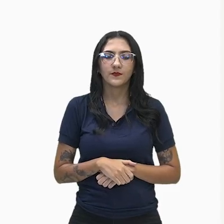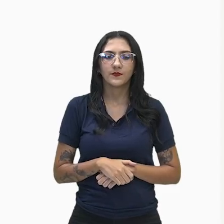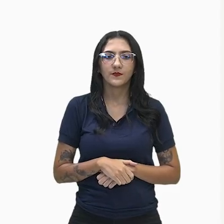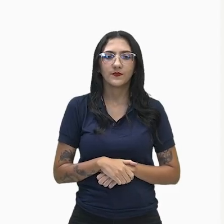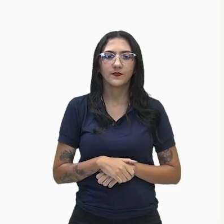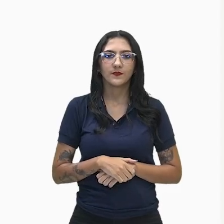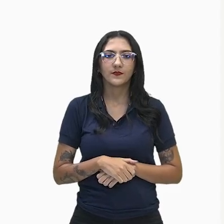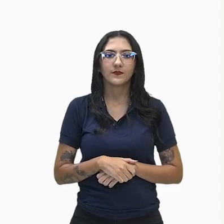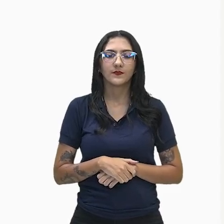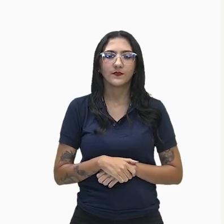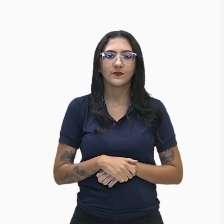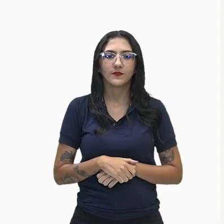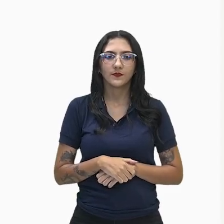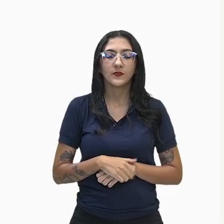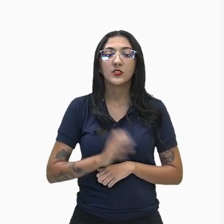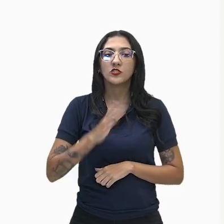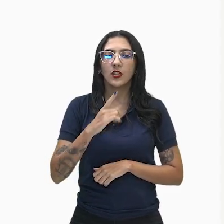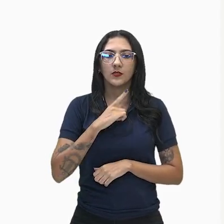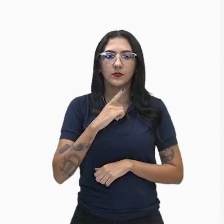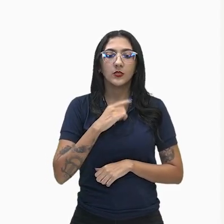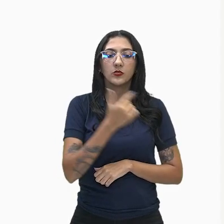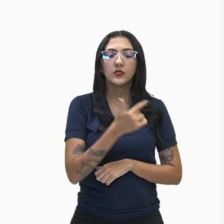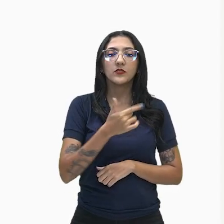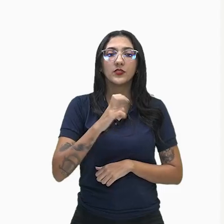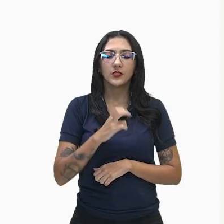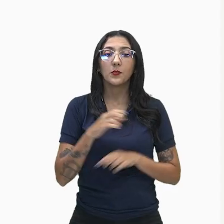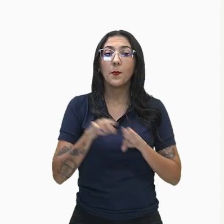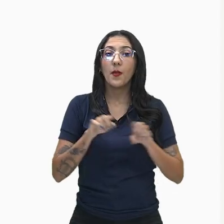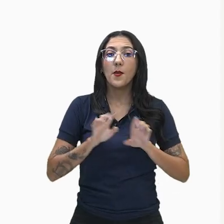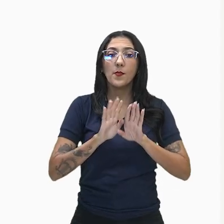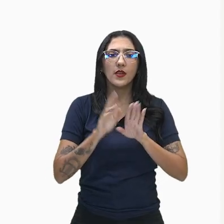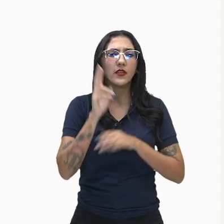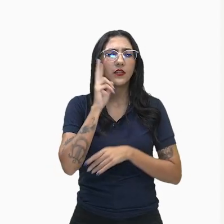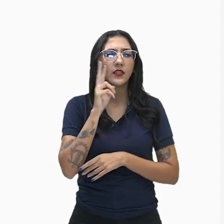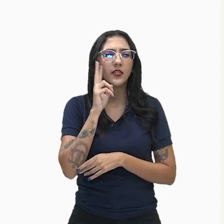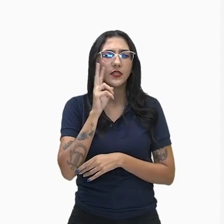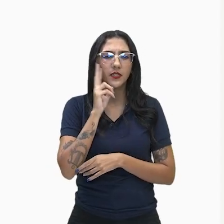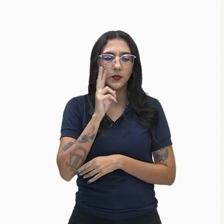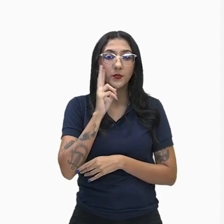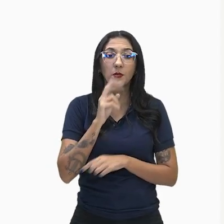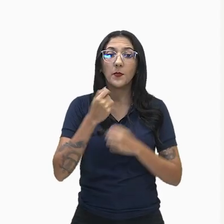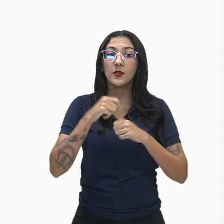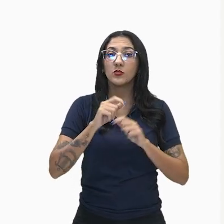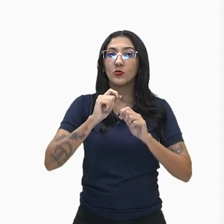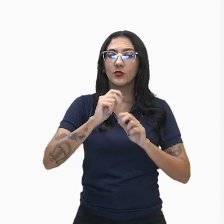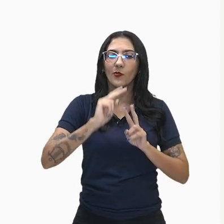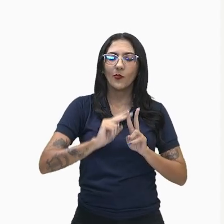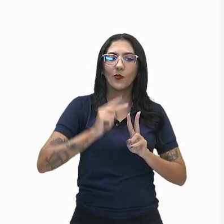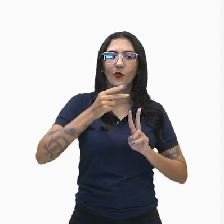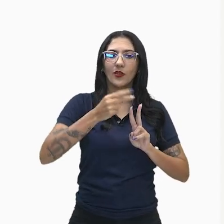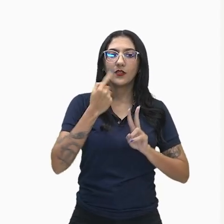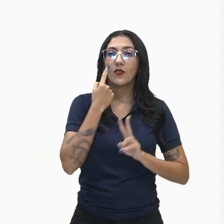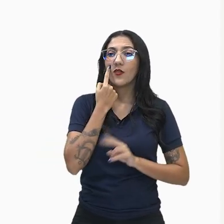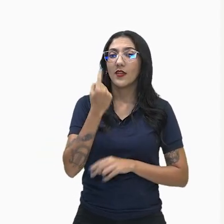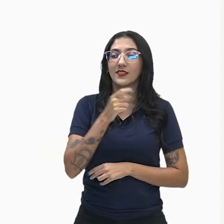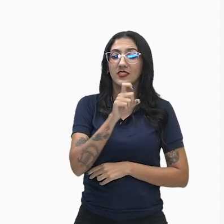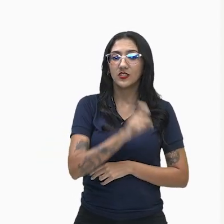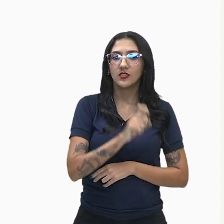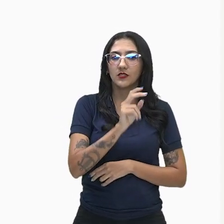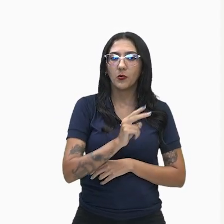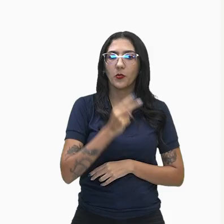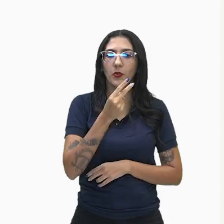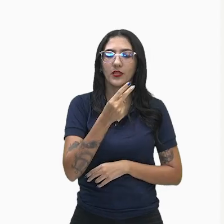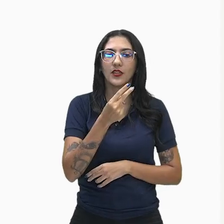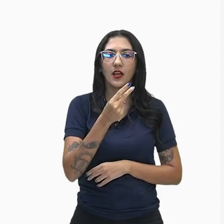Bom, 225. Aí não esqueça o seguinte, para resolver a equação, nós temos aqui um x ao quadrado. Esse x ao quadrado, nós usamos um atalho,